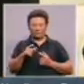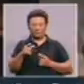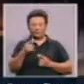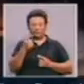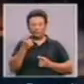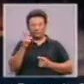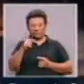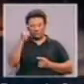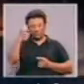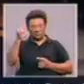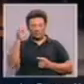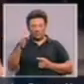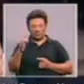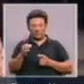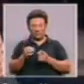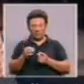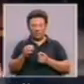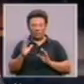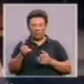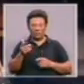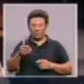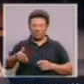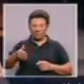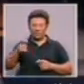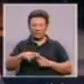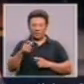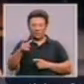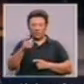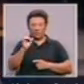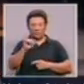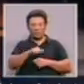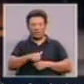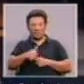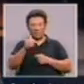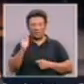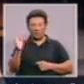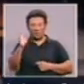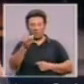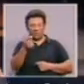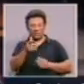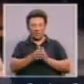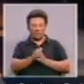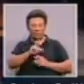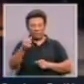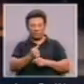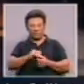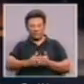Cristina Alice de resto lembre-se sempre quando passar a unidade móvel passar pela sua capital de Distrito de aproveitar fazer o exame